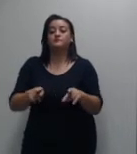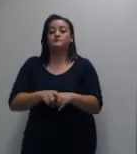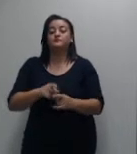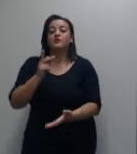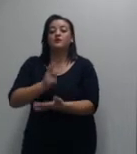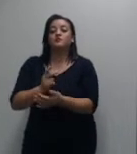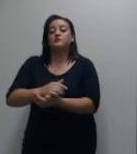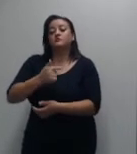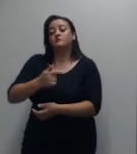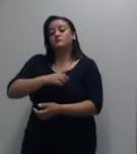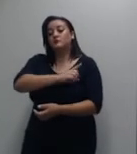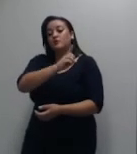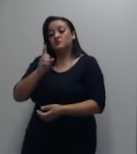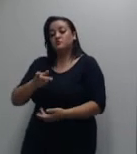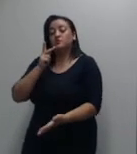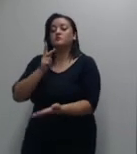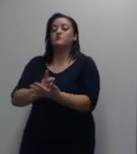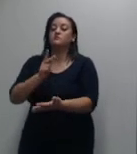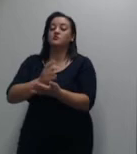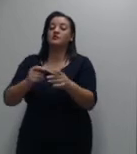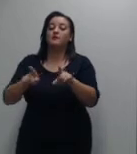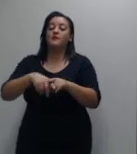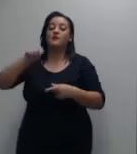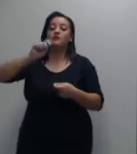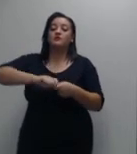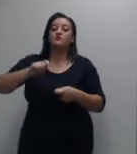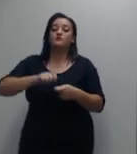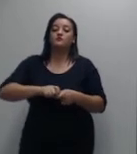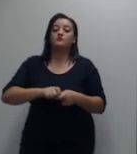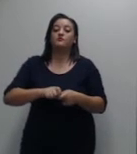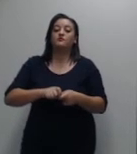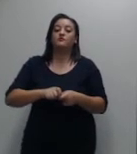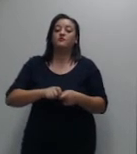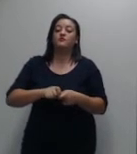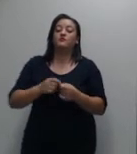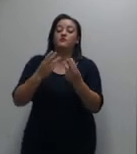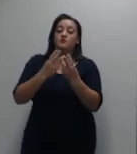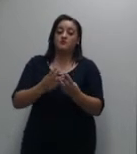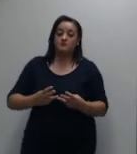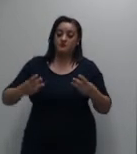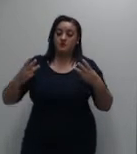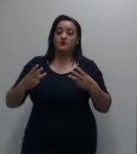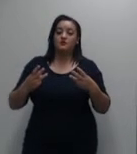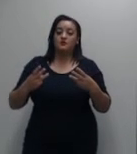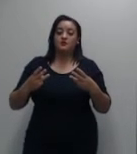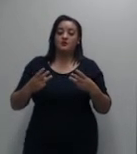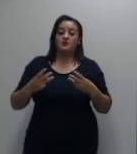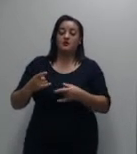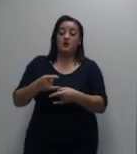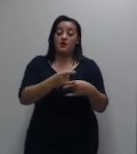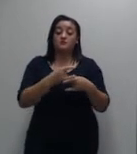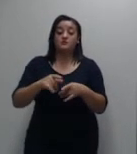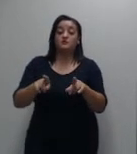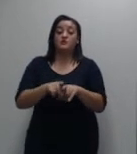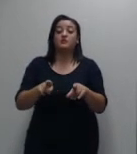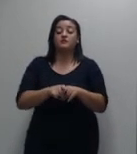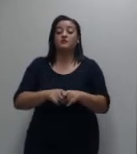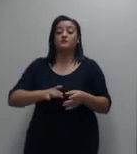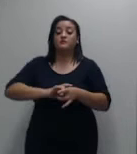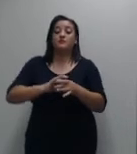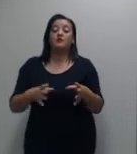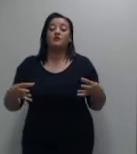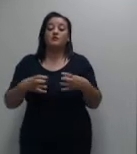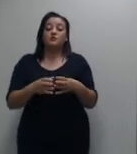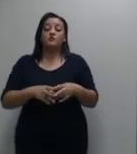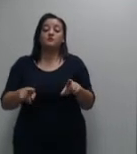por 7 dias consecutivos realizada em forma eletrônica permita Hoje sou